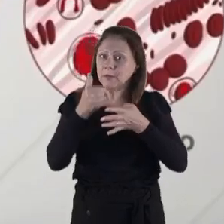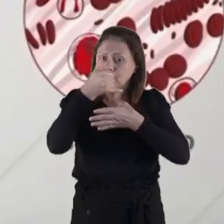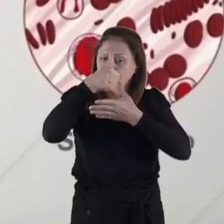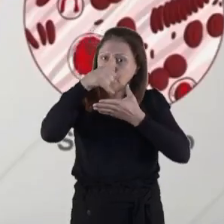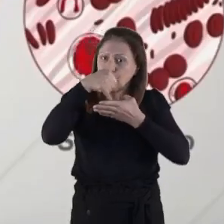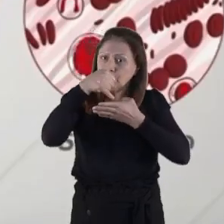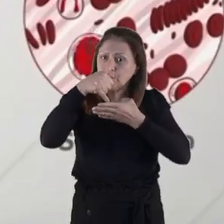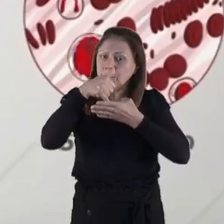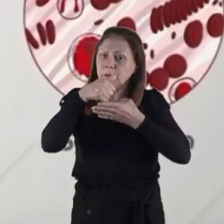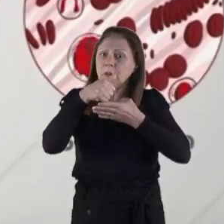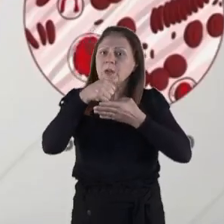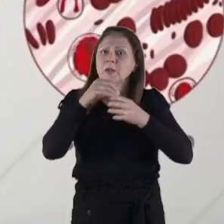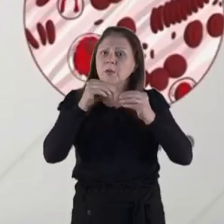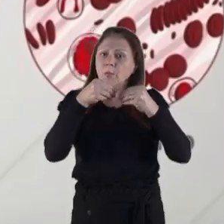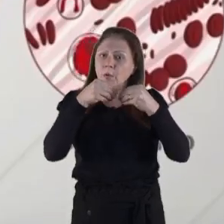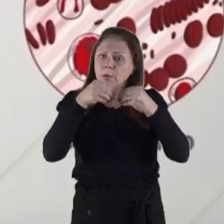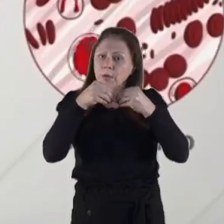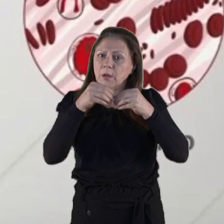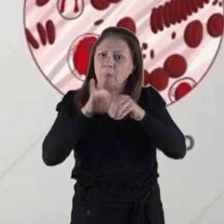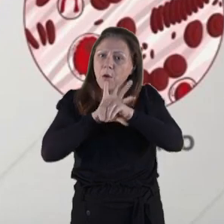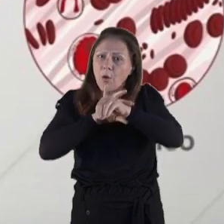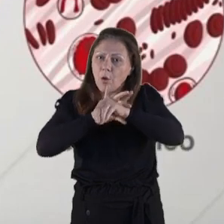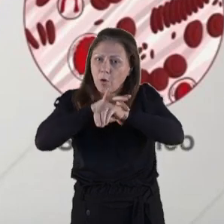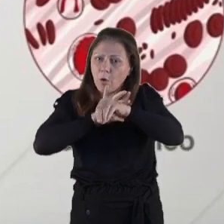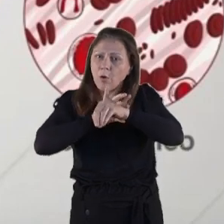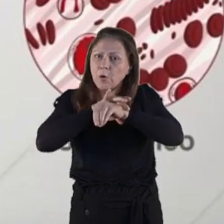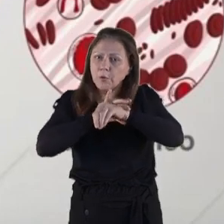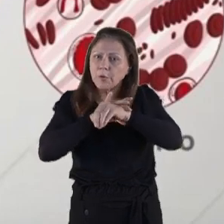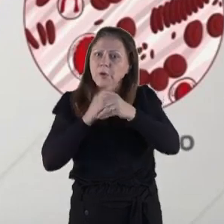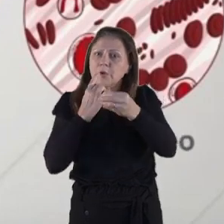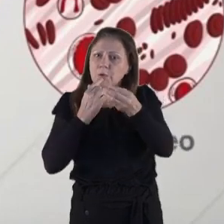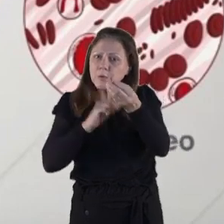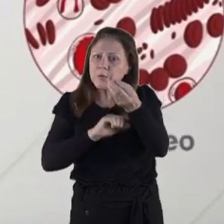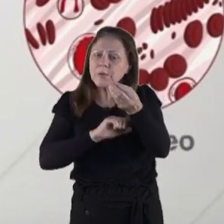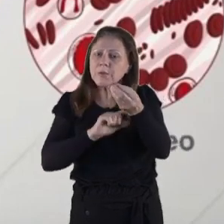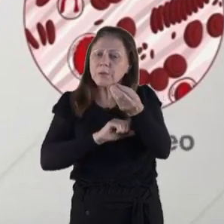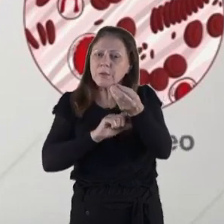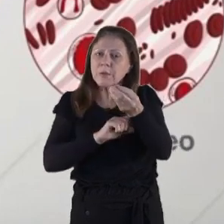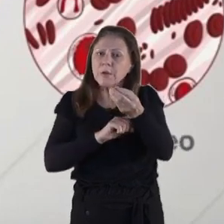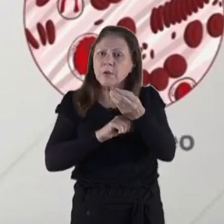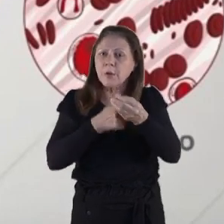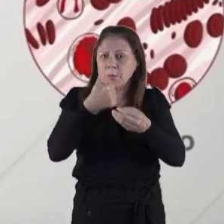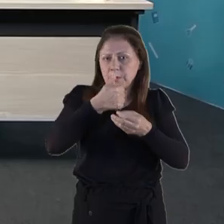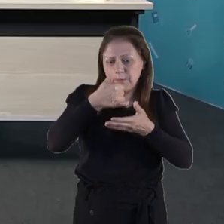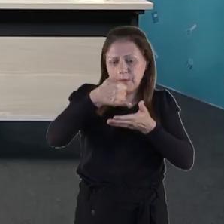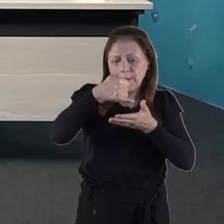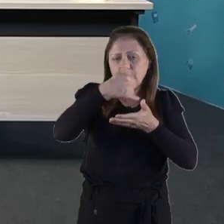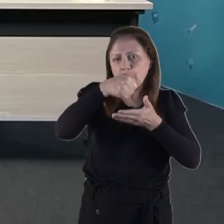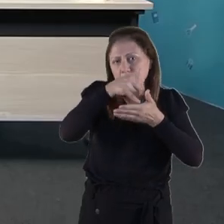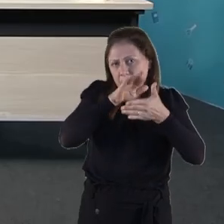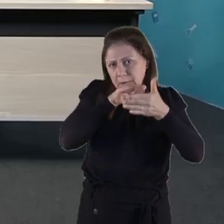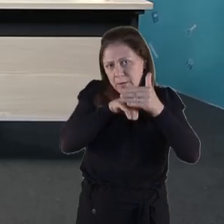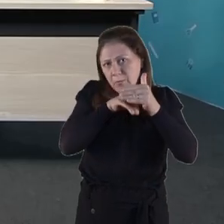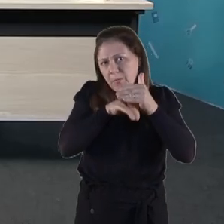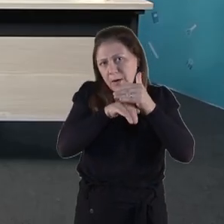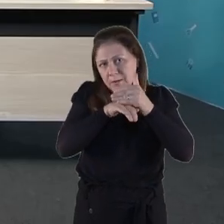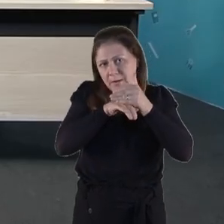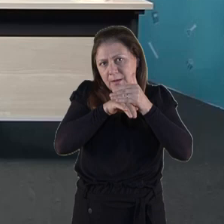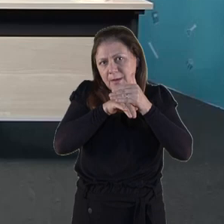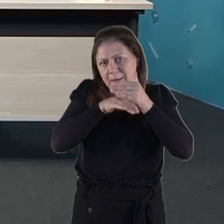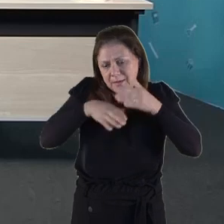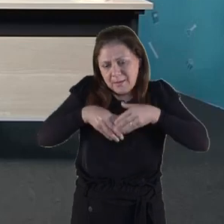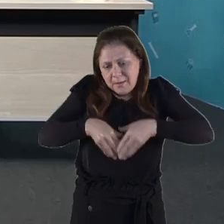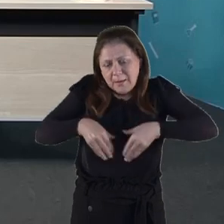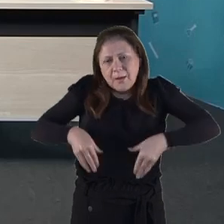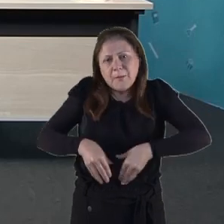adiposo, cartilaginoso, ósseo e sanguíneo. O tecido adiposo é aquele que eu falei lá no início, ele armazena gordura, é o tecido que fica aqui nessa pochete que a